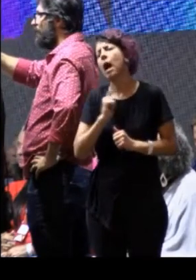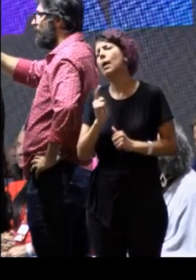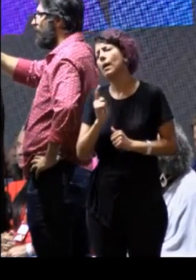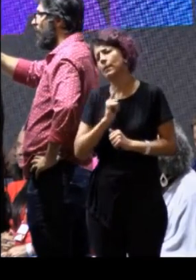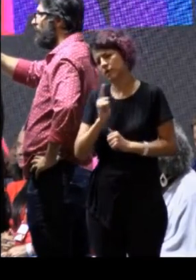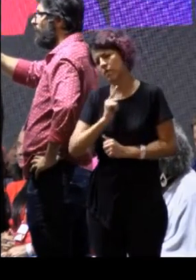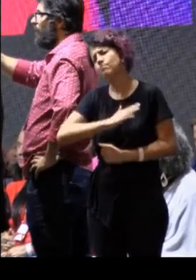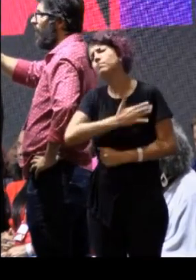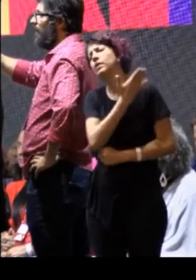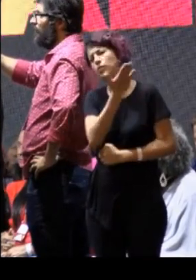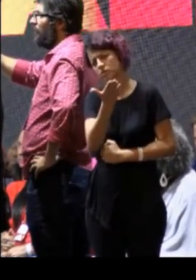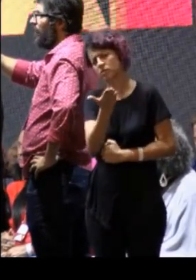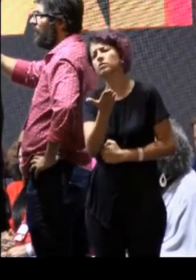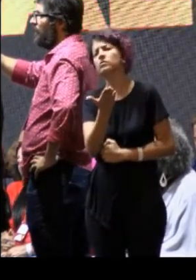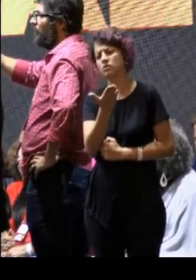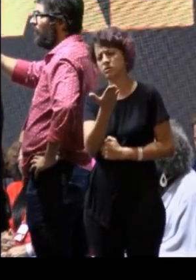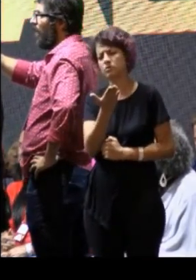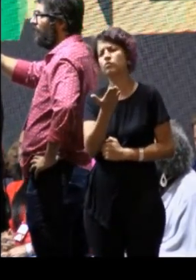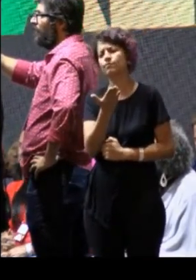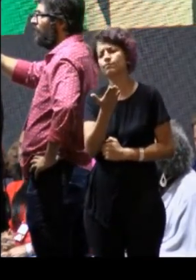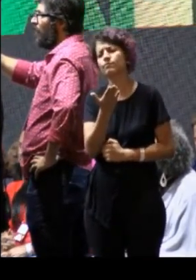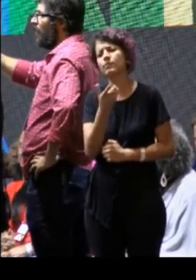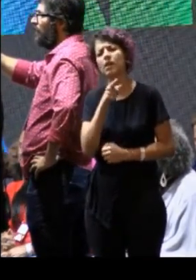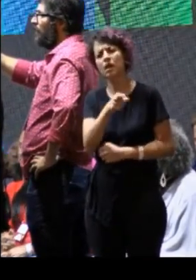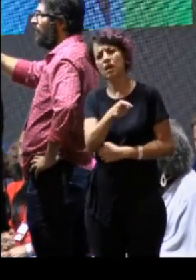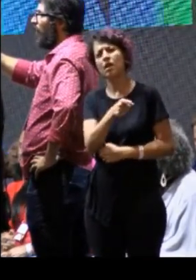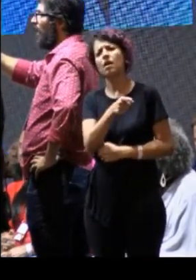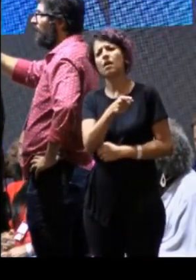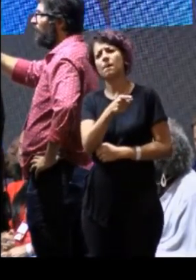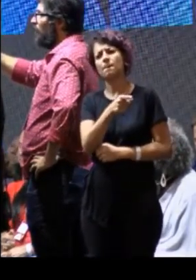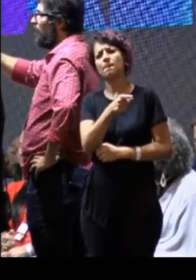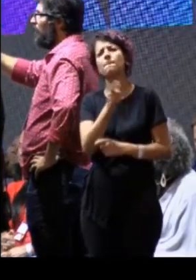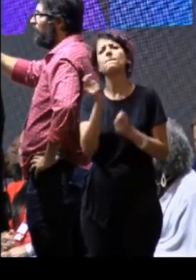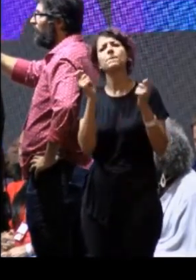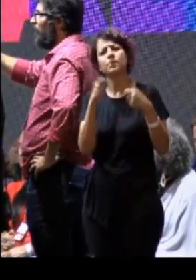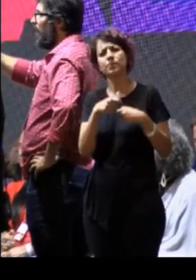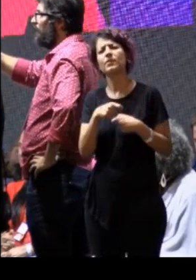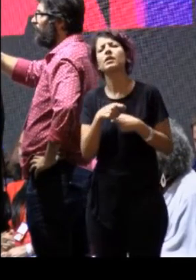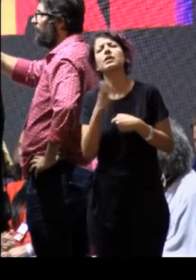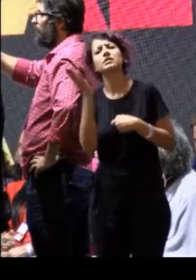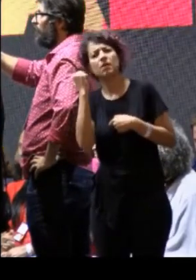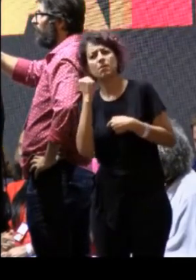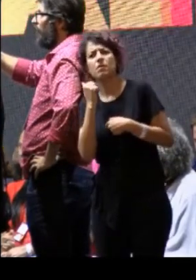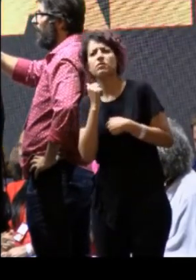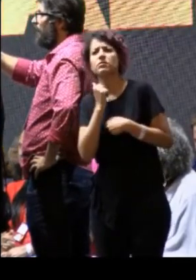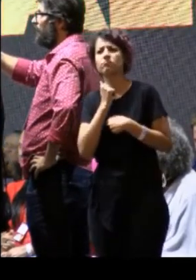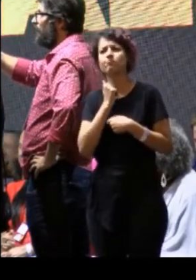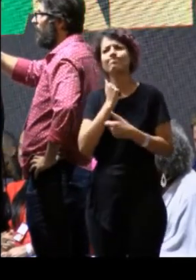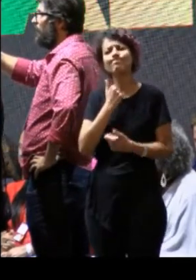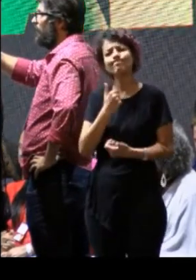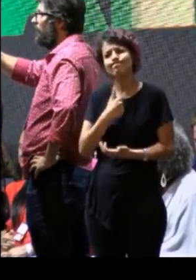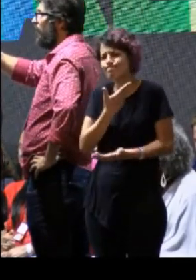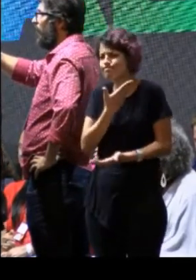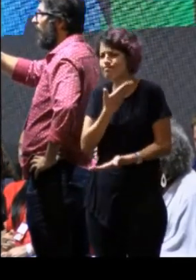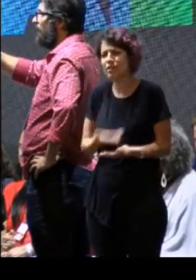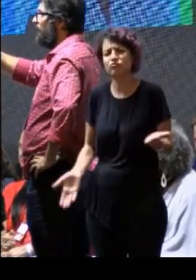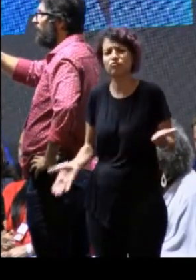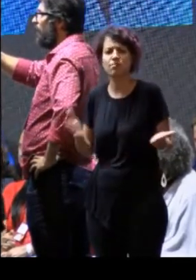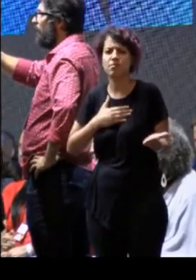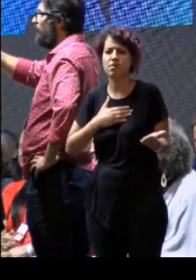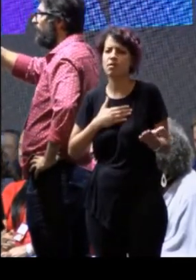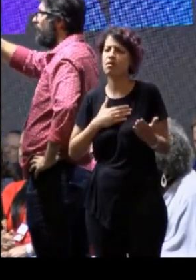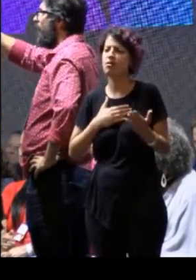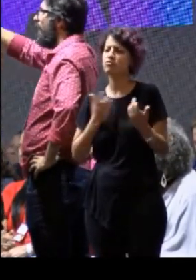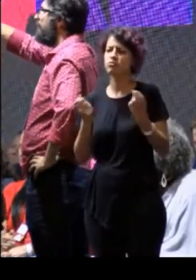do preconceito e é capaz de sentir o quanto fui ferido na minha dignidade.